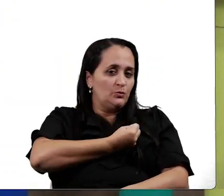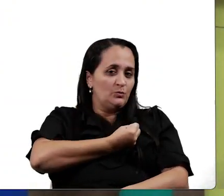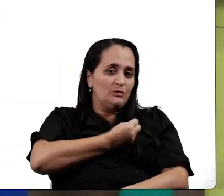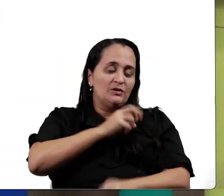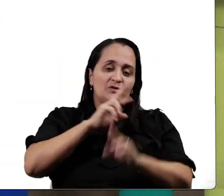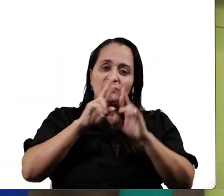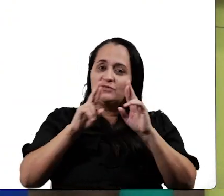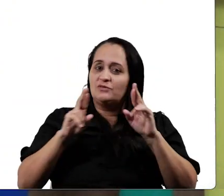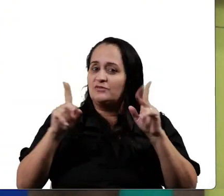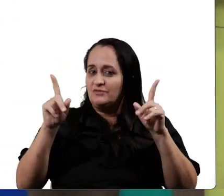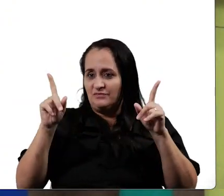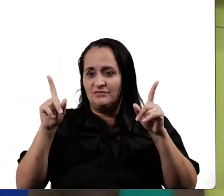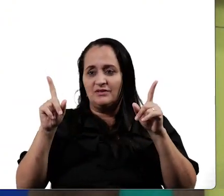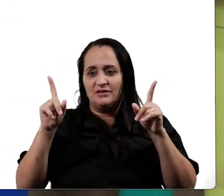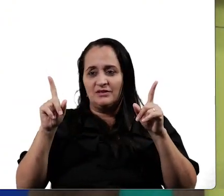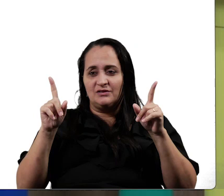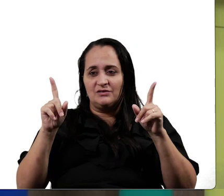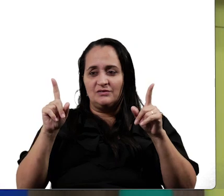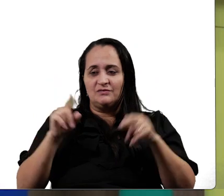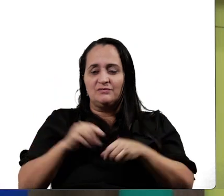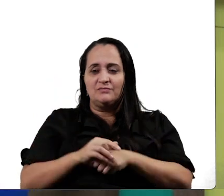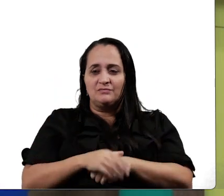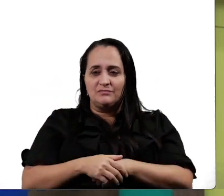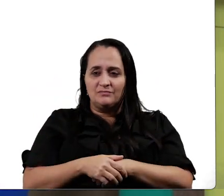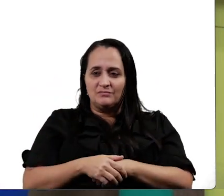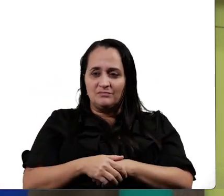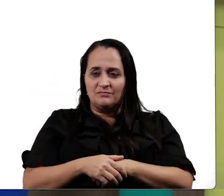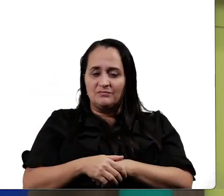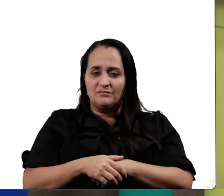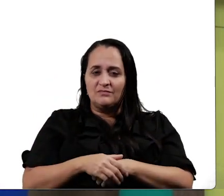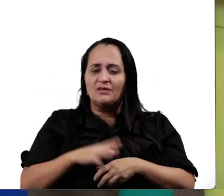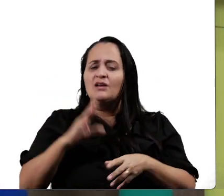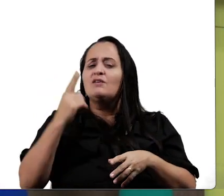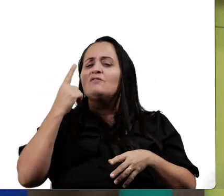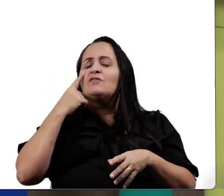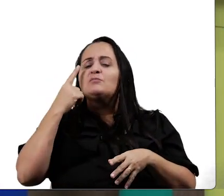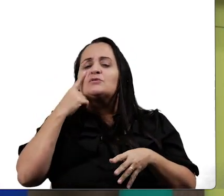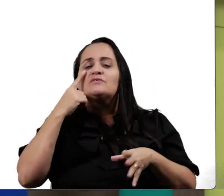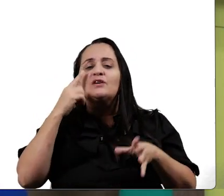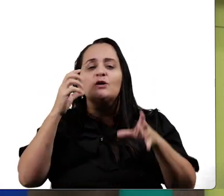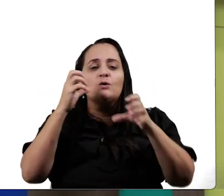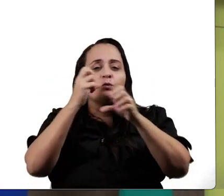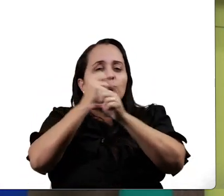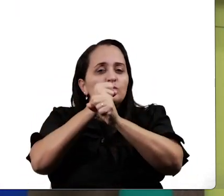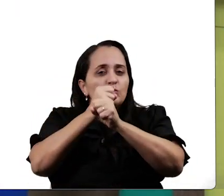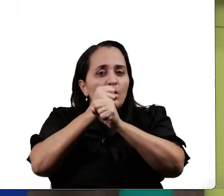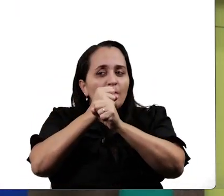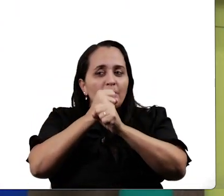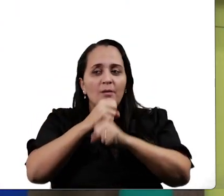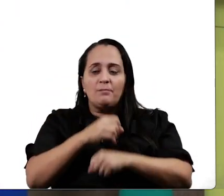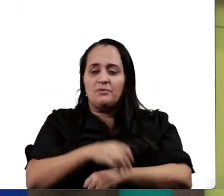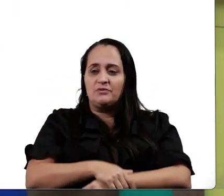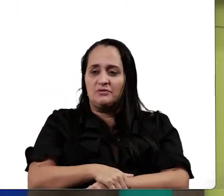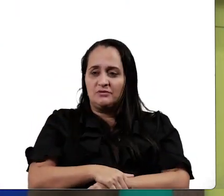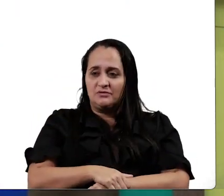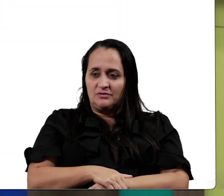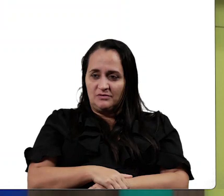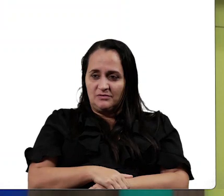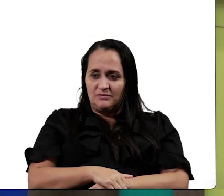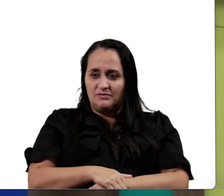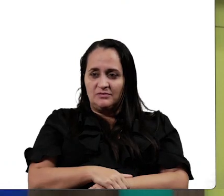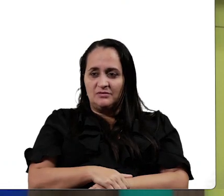vamos juntar os números iguais para ficar mais fácil para nós fazermos a nossa multiplicação vamos lá pegar aqui